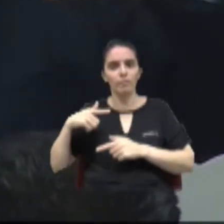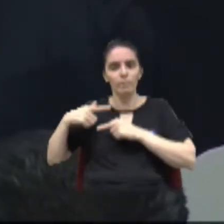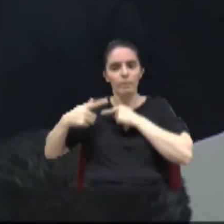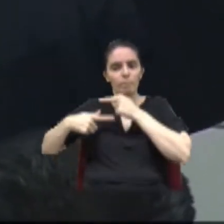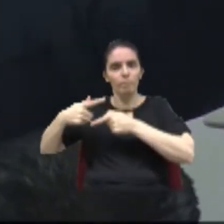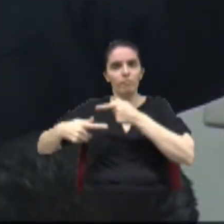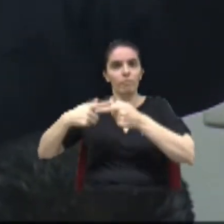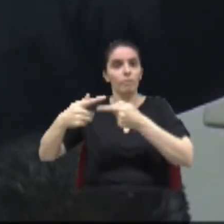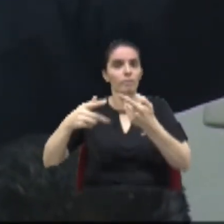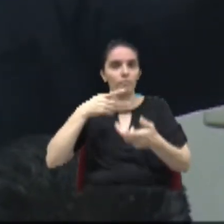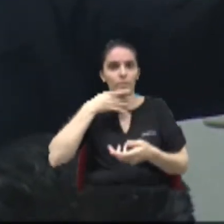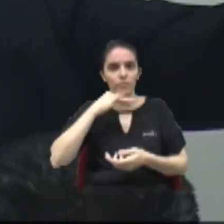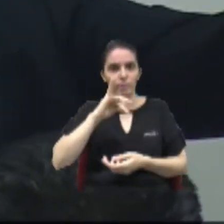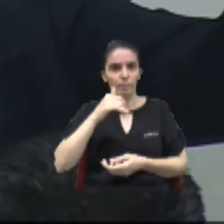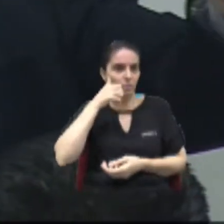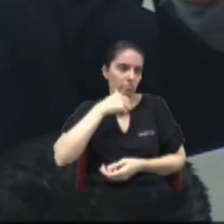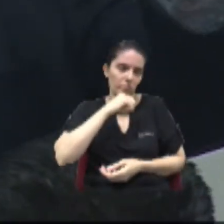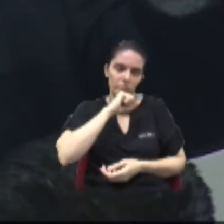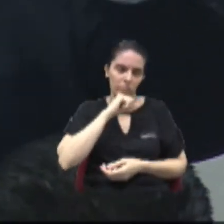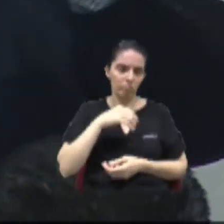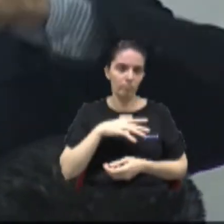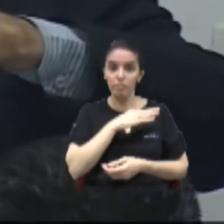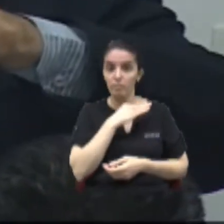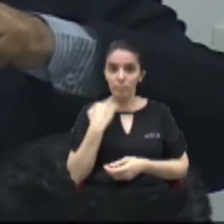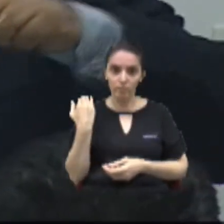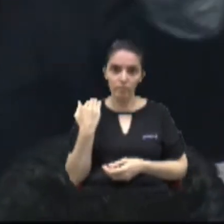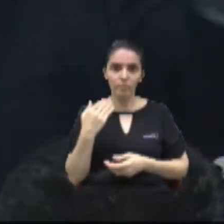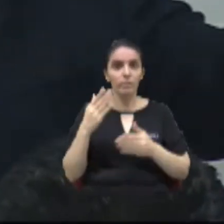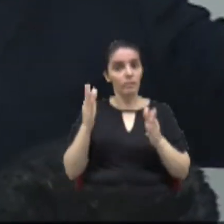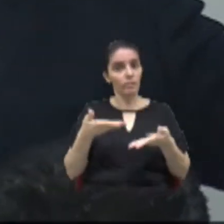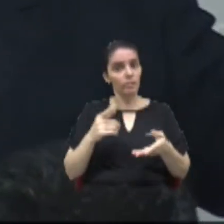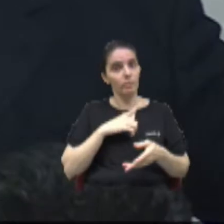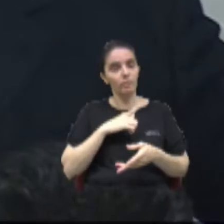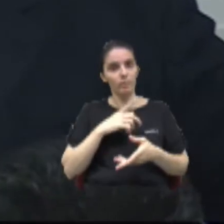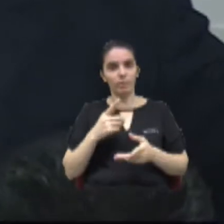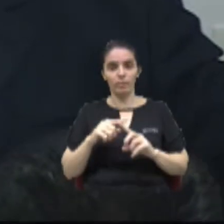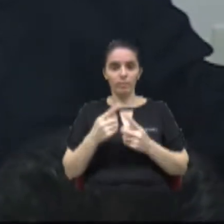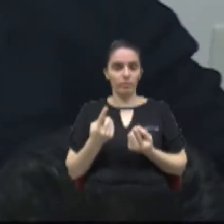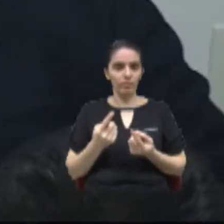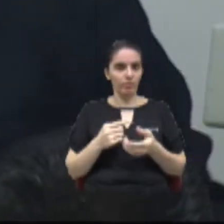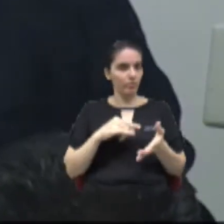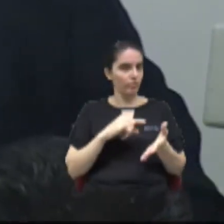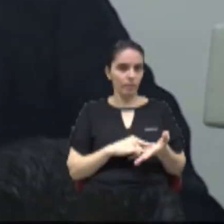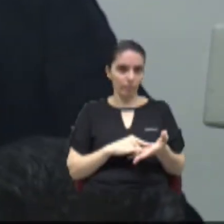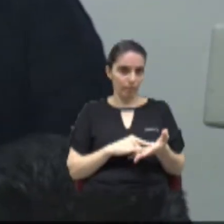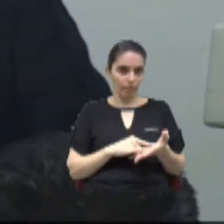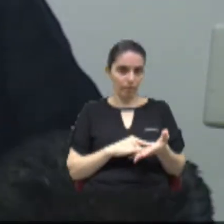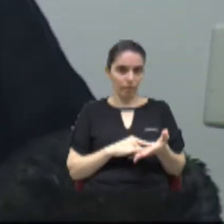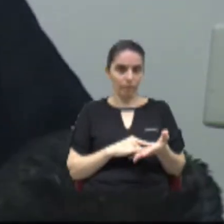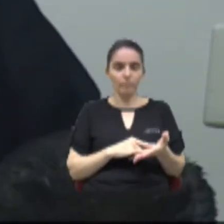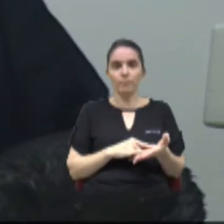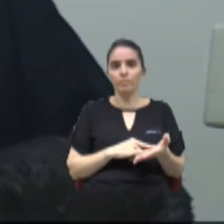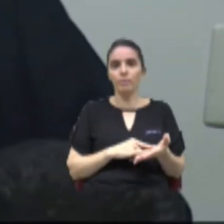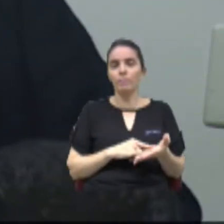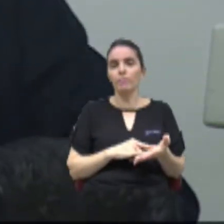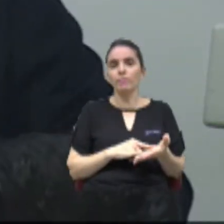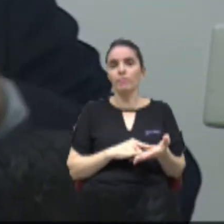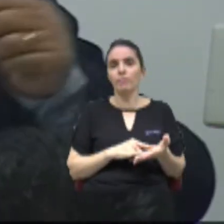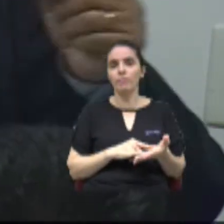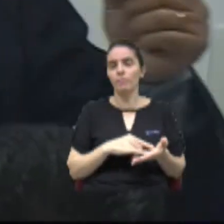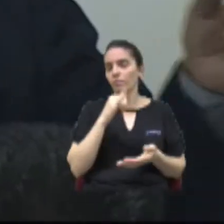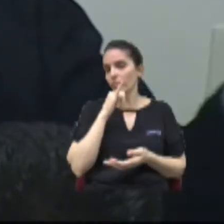ela deixa de fazer a sua atualização. E, consequentemente, ela deixa de ter o direito de